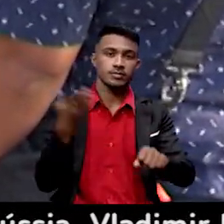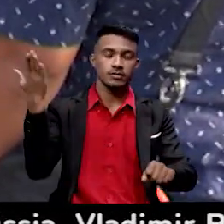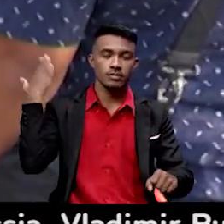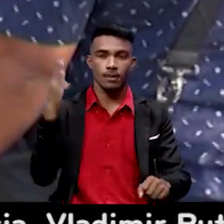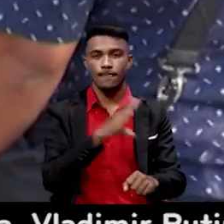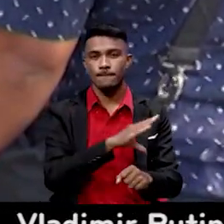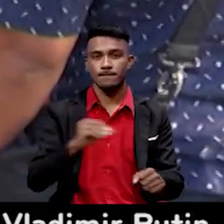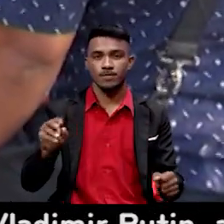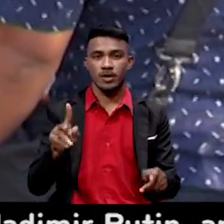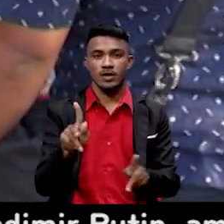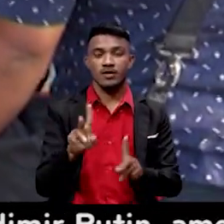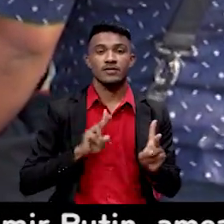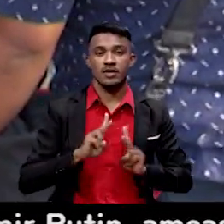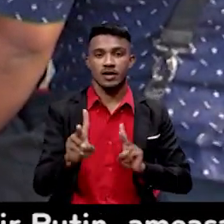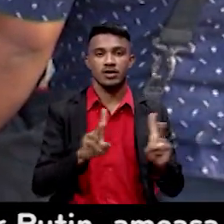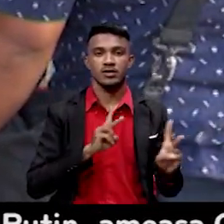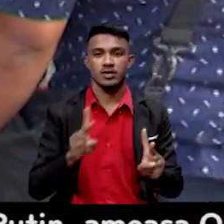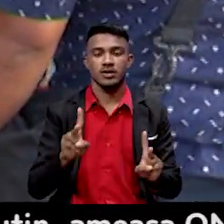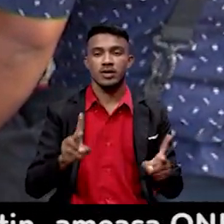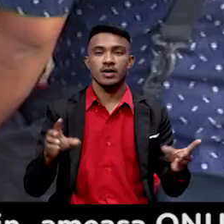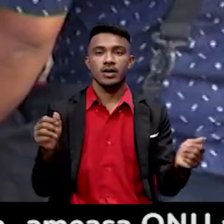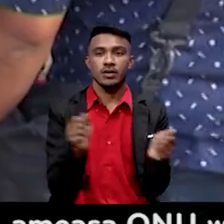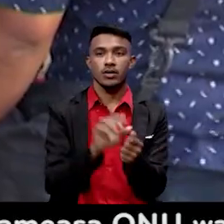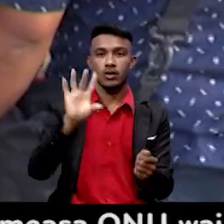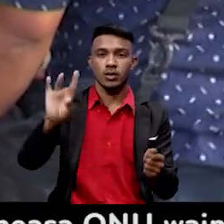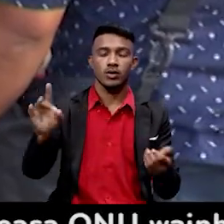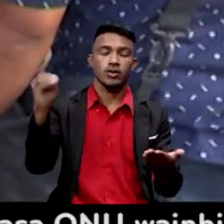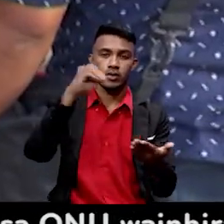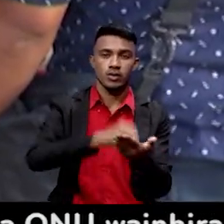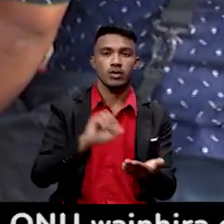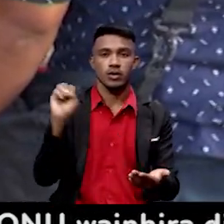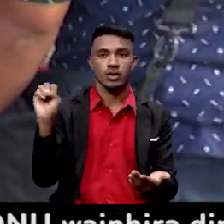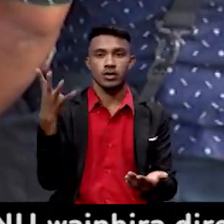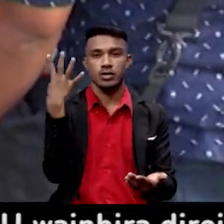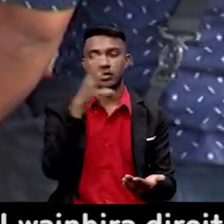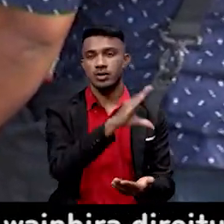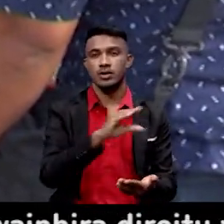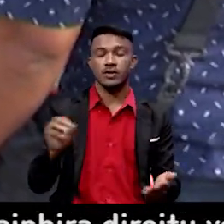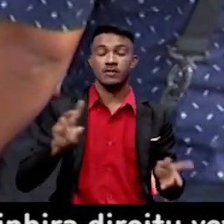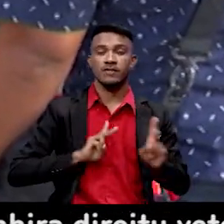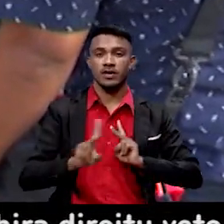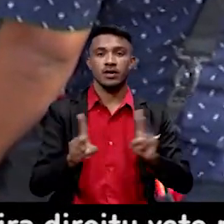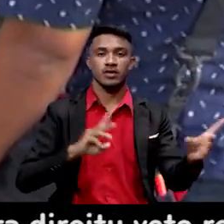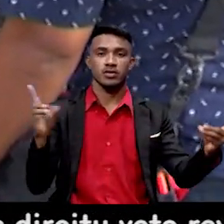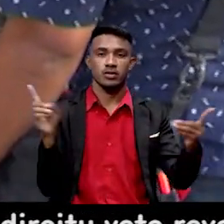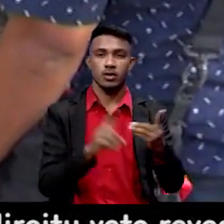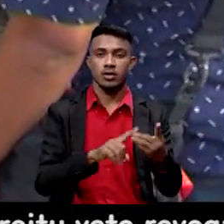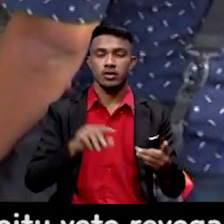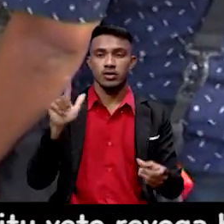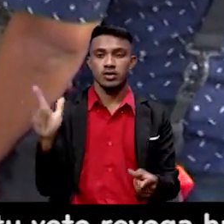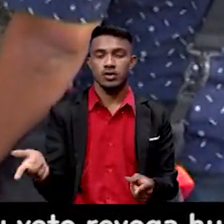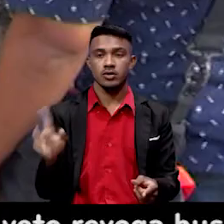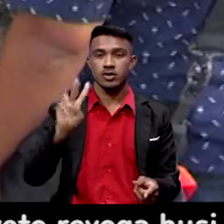nia dedicação exclusivo, 8 a 14. O condecoração Ordem Lorico Asubain e a Lorong Sanura Sindua de